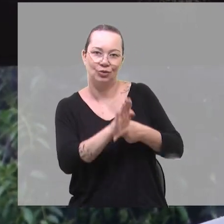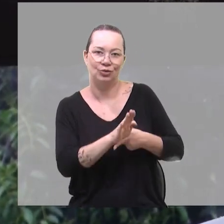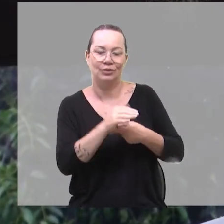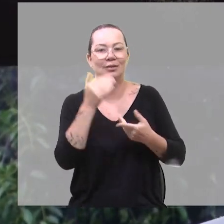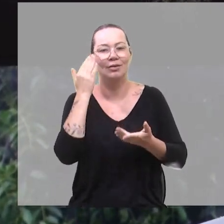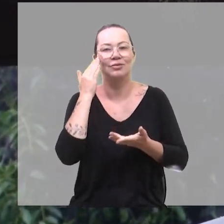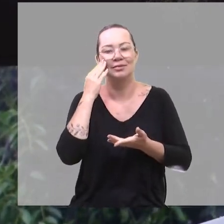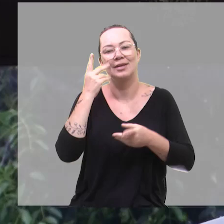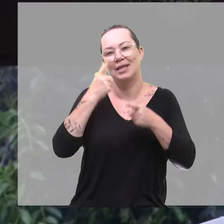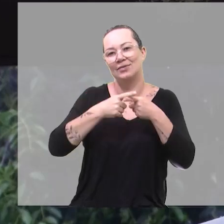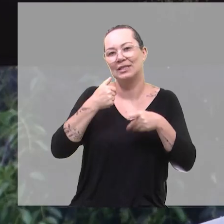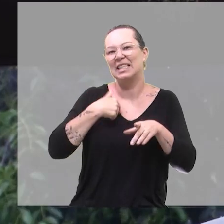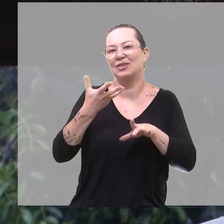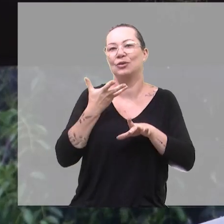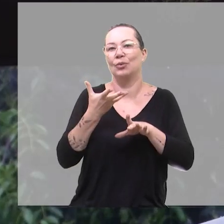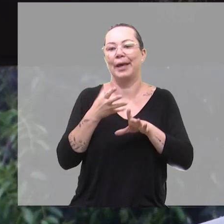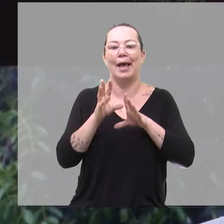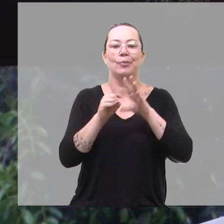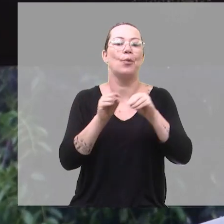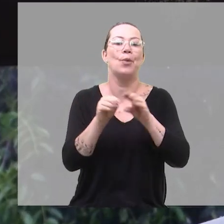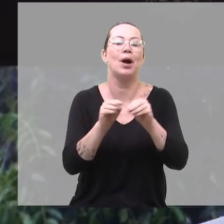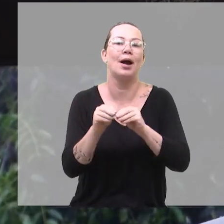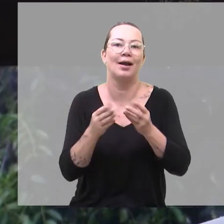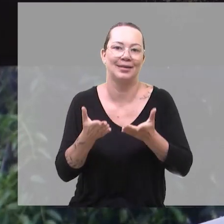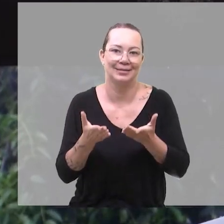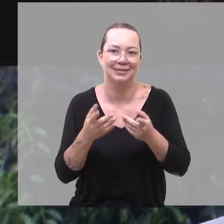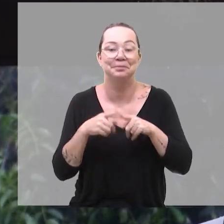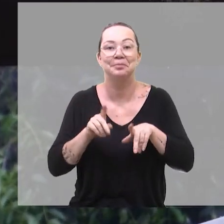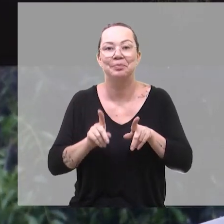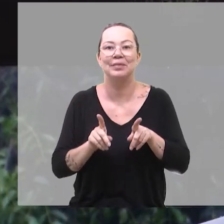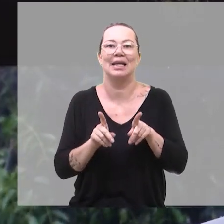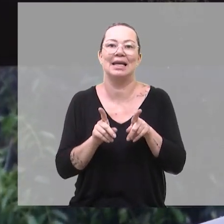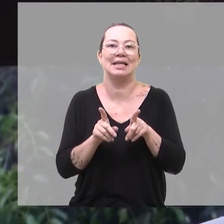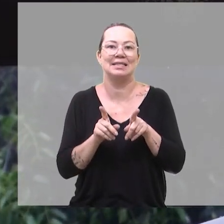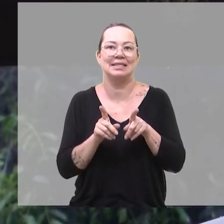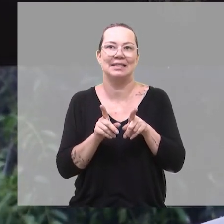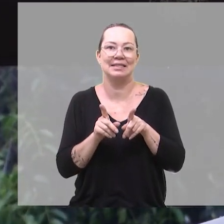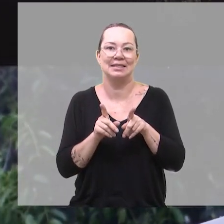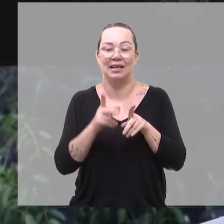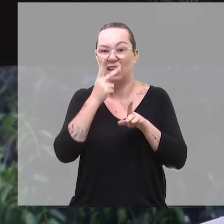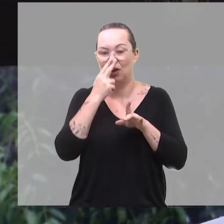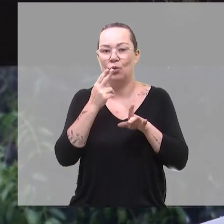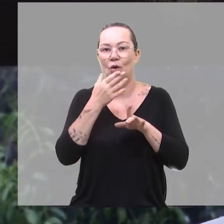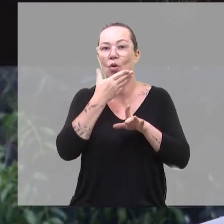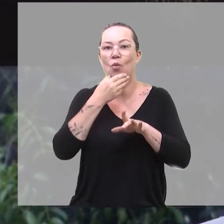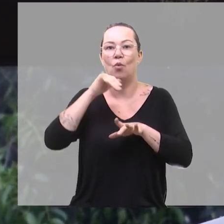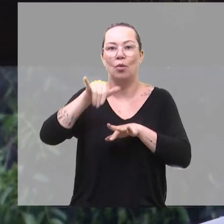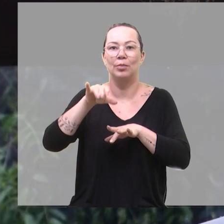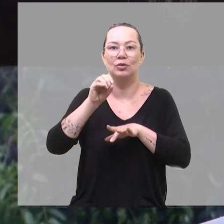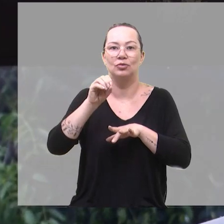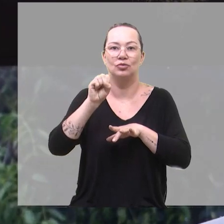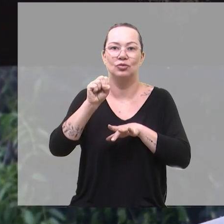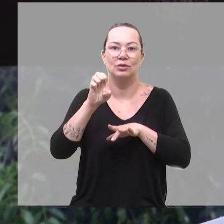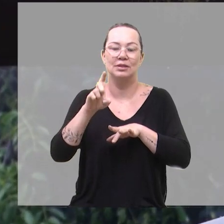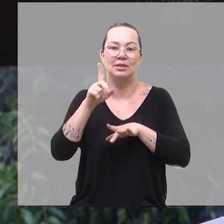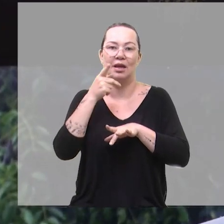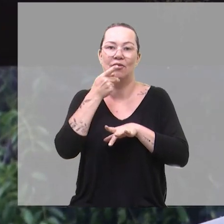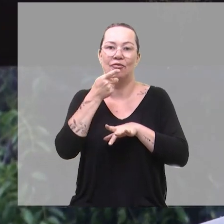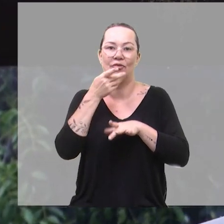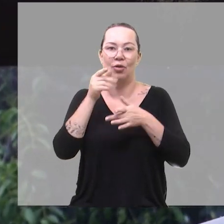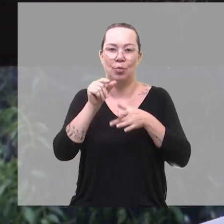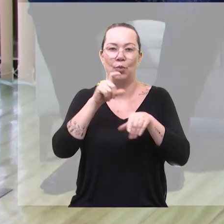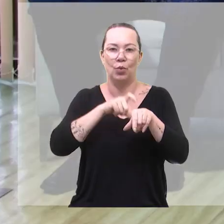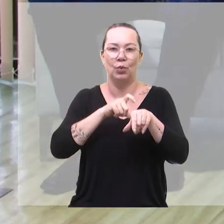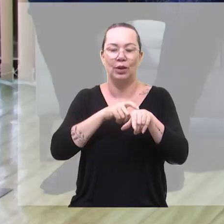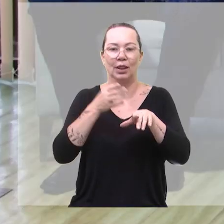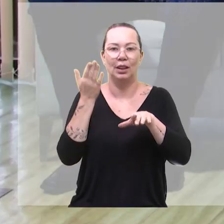para contribuir. Eu sei que às vezes a gente não quer ser invasivo, mas como o seu José Reis